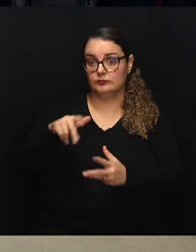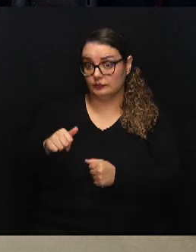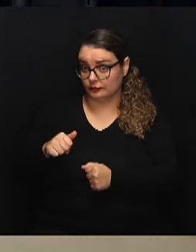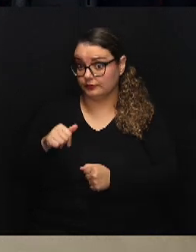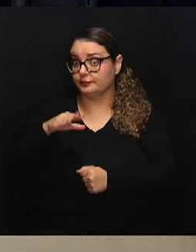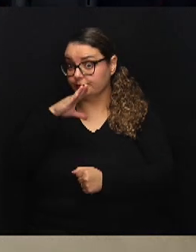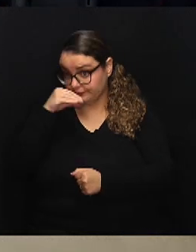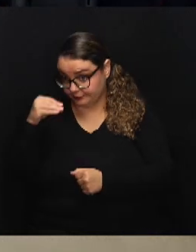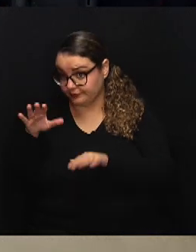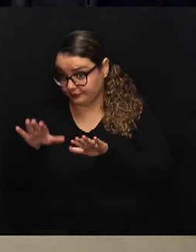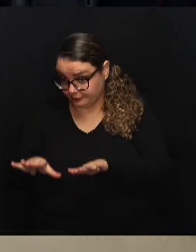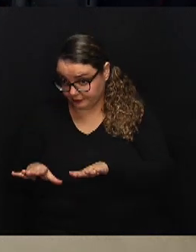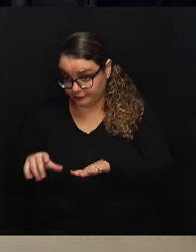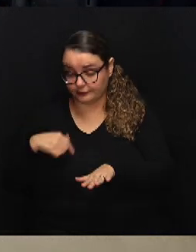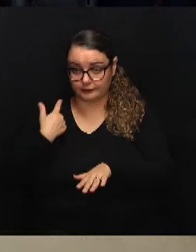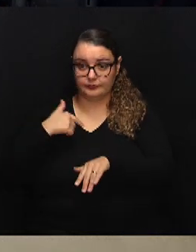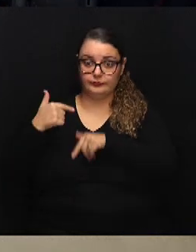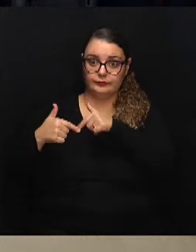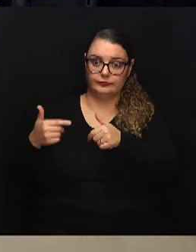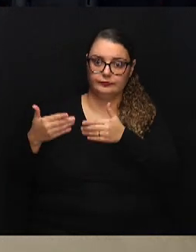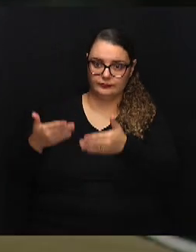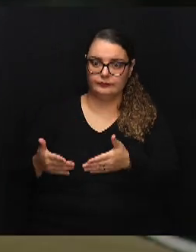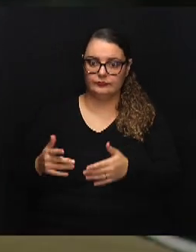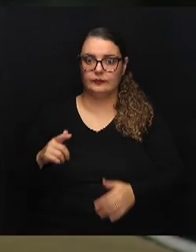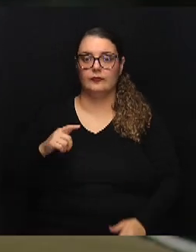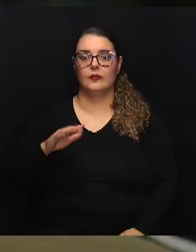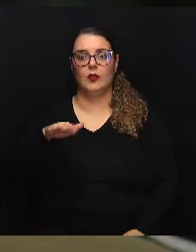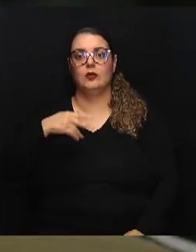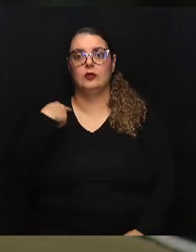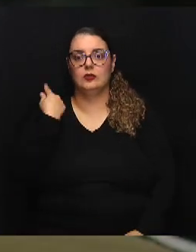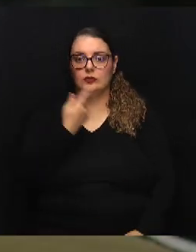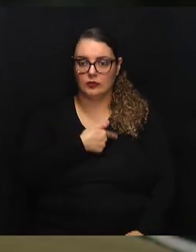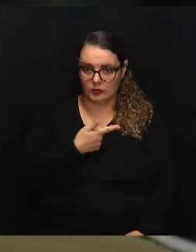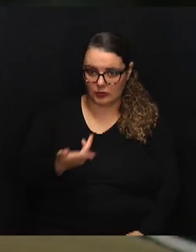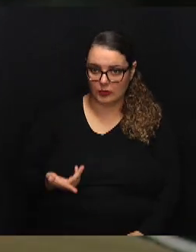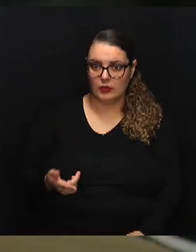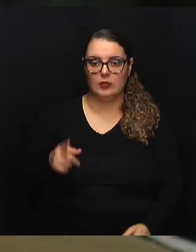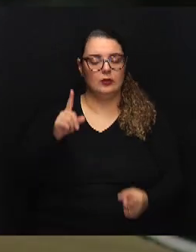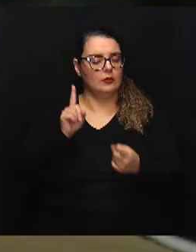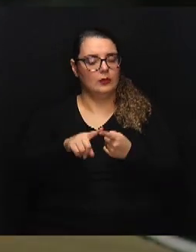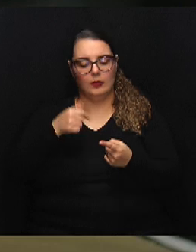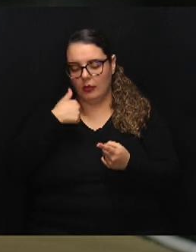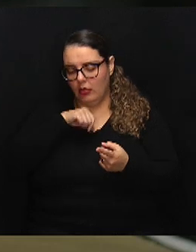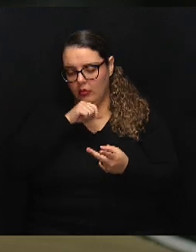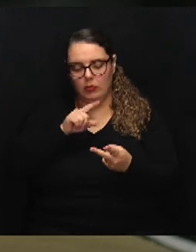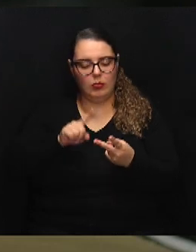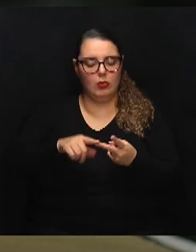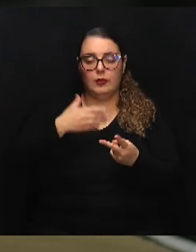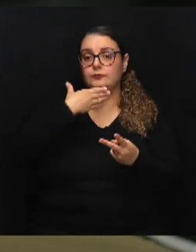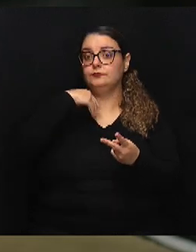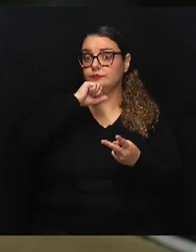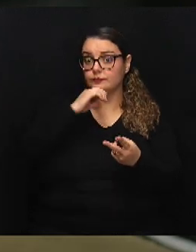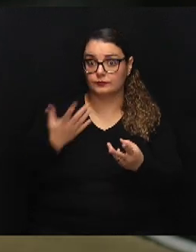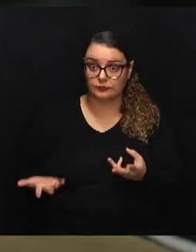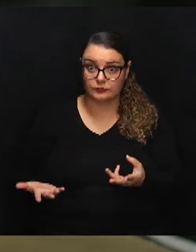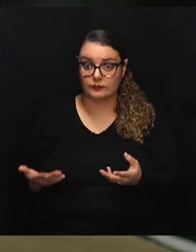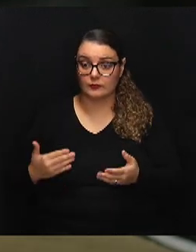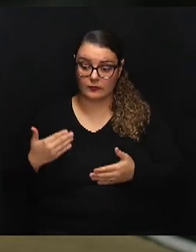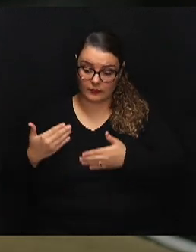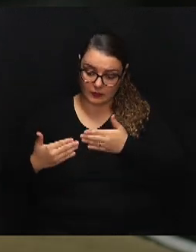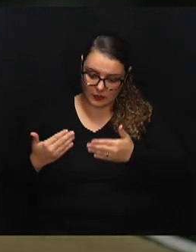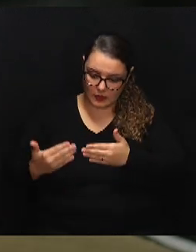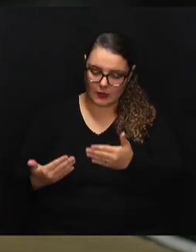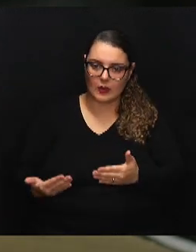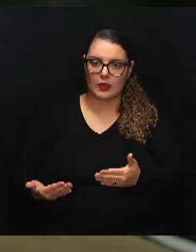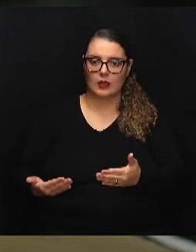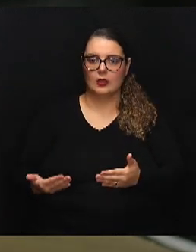para que a gente possa trabalhar com eles. Quando eu digo a gente, somos nós, mães, pais, né? E a partir